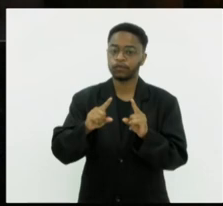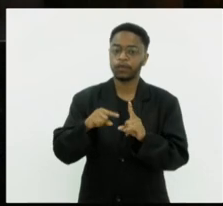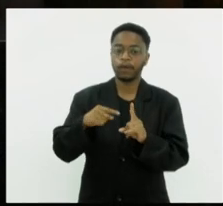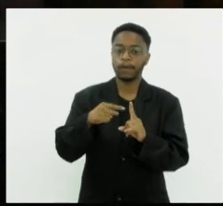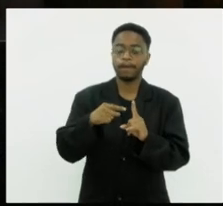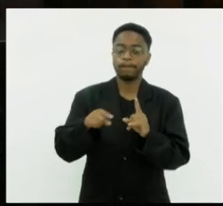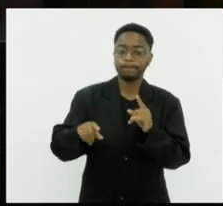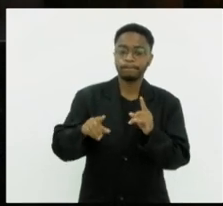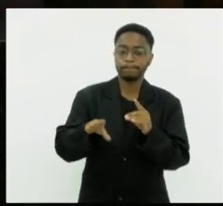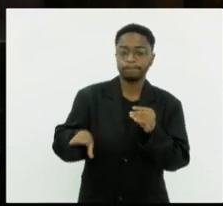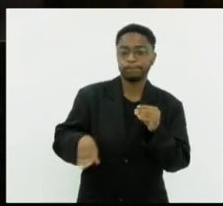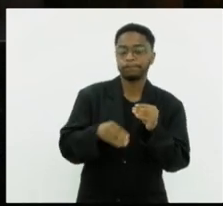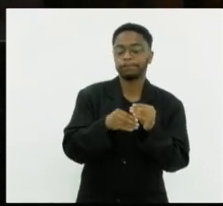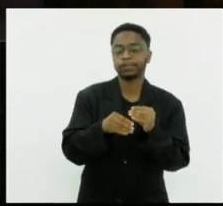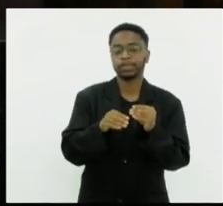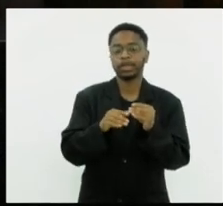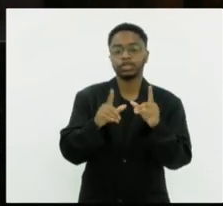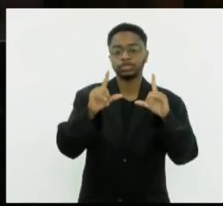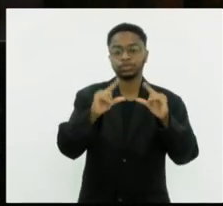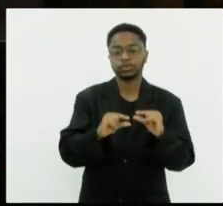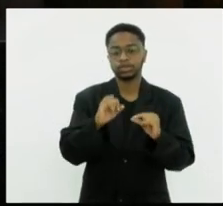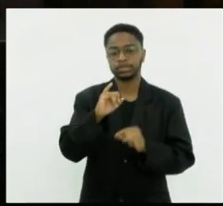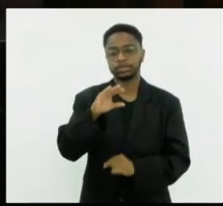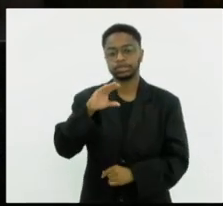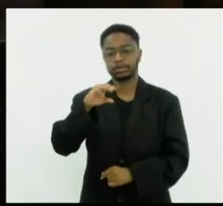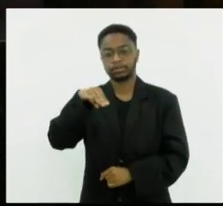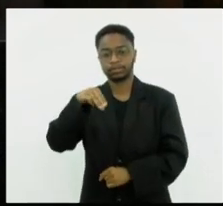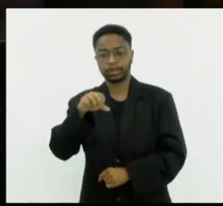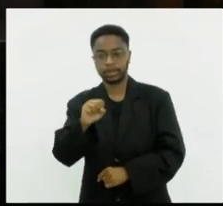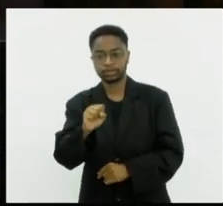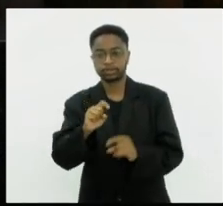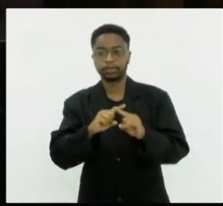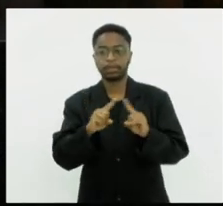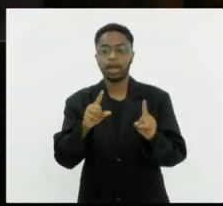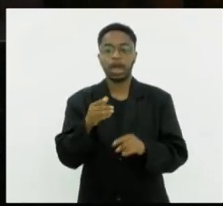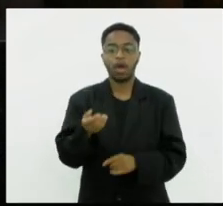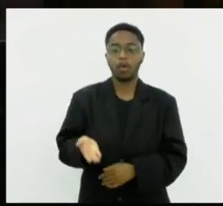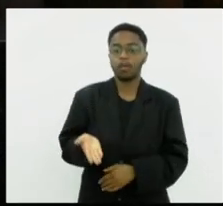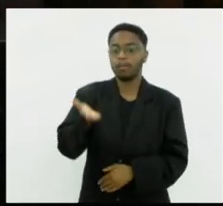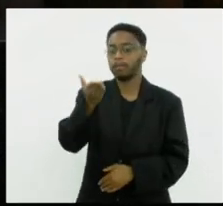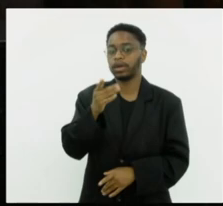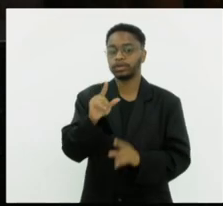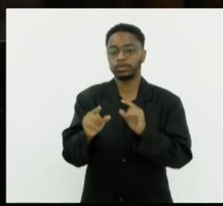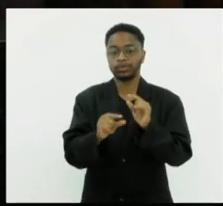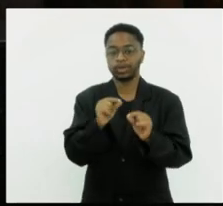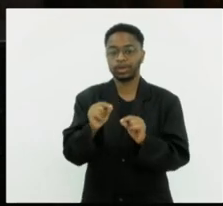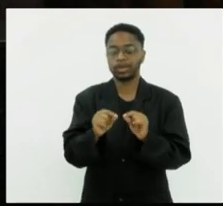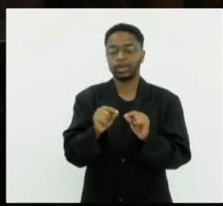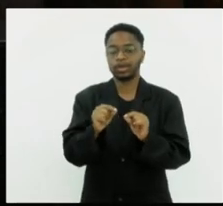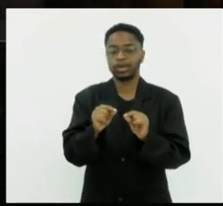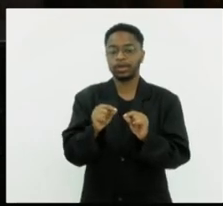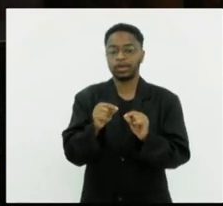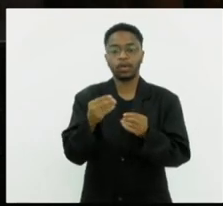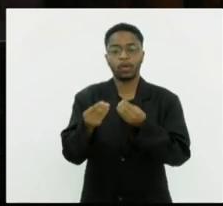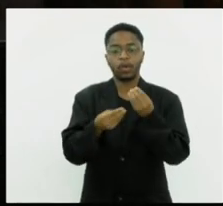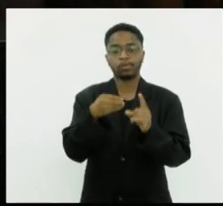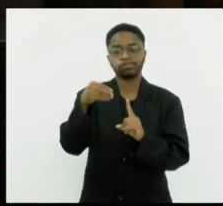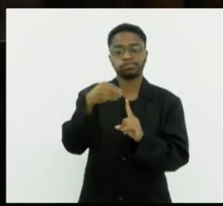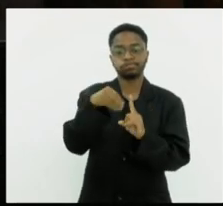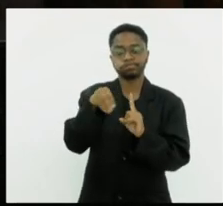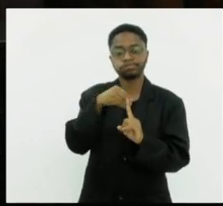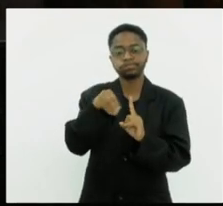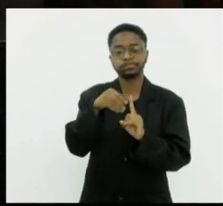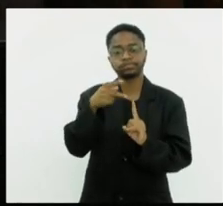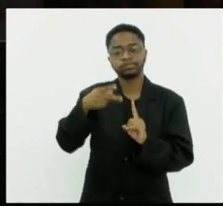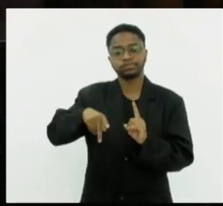redução de ICMS que só aumenta a situação de vulnerabilidade